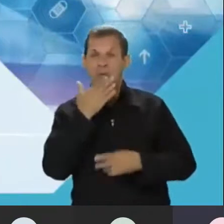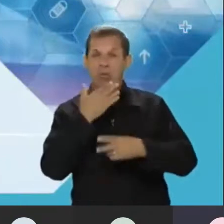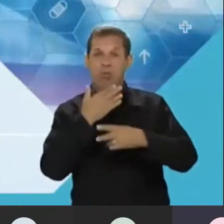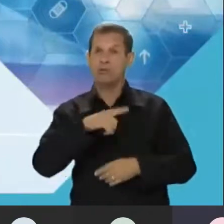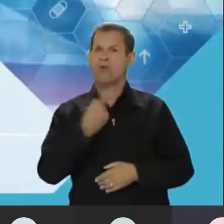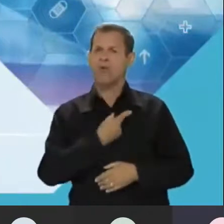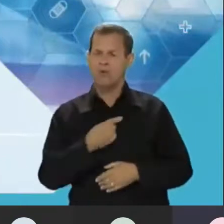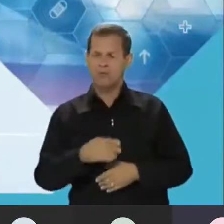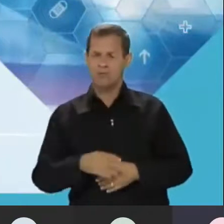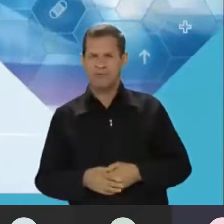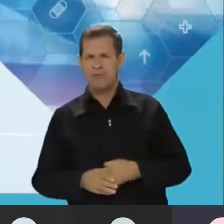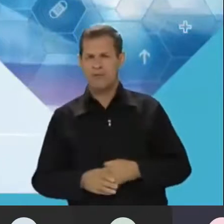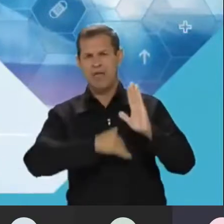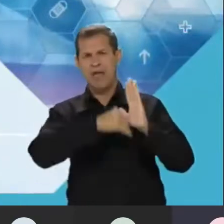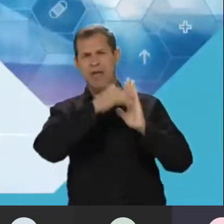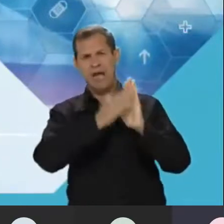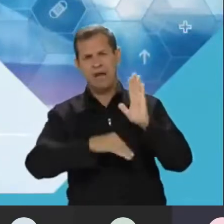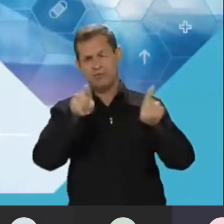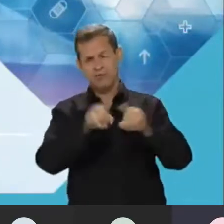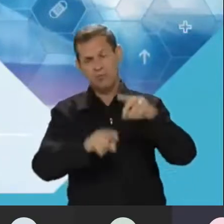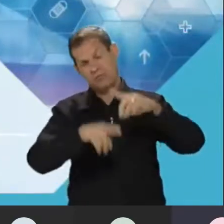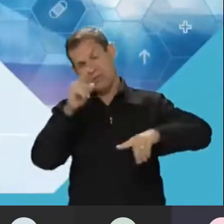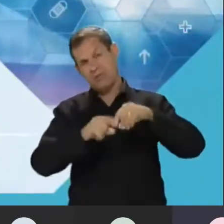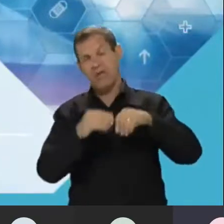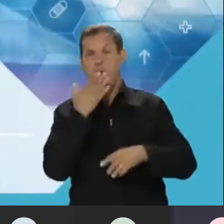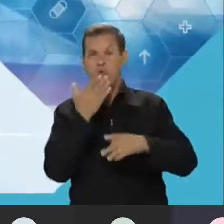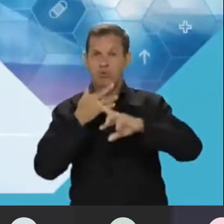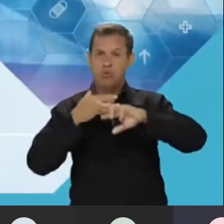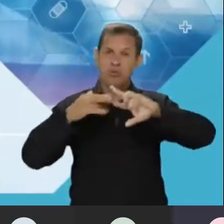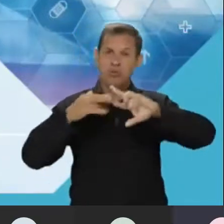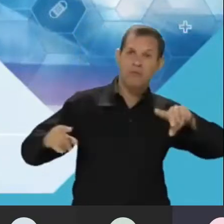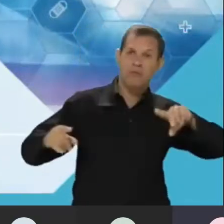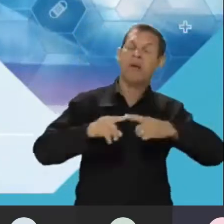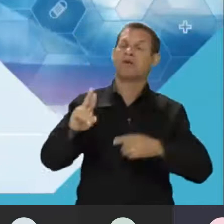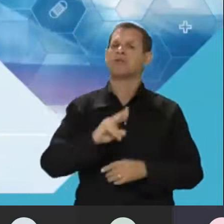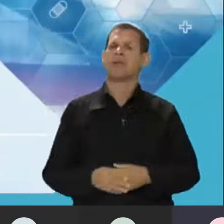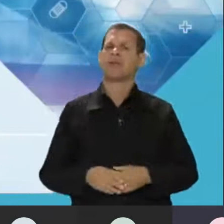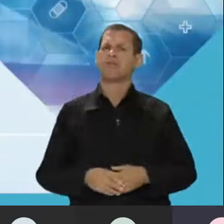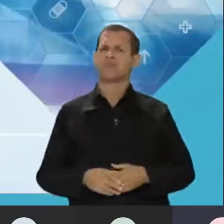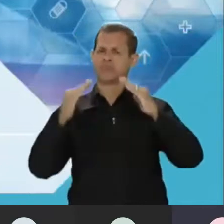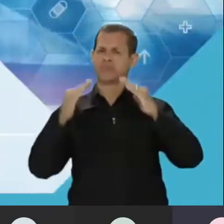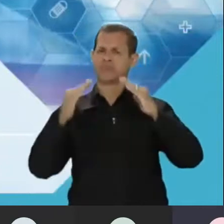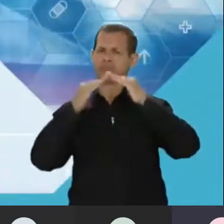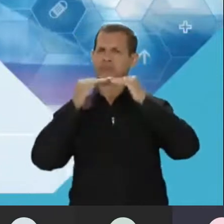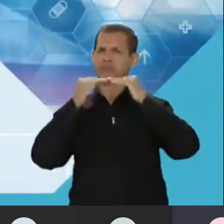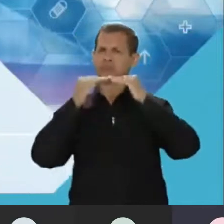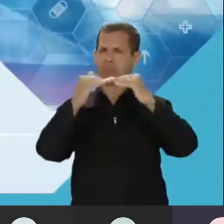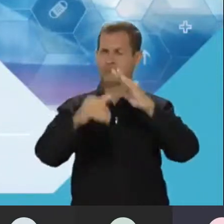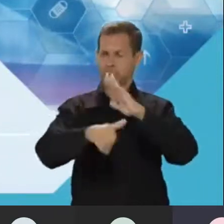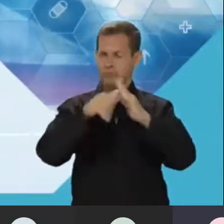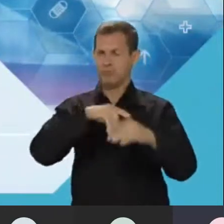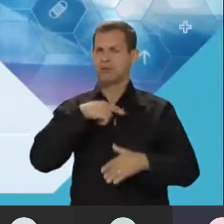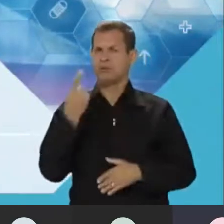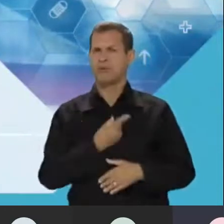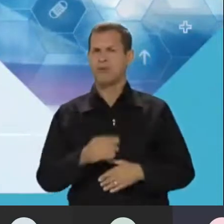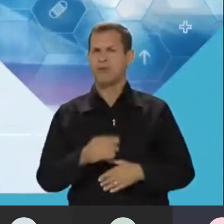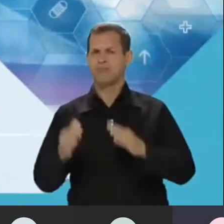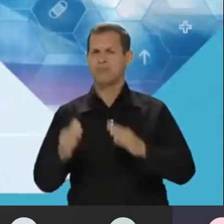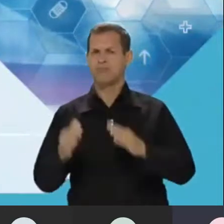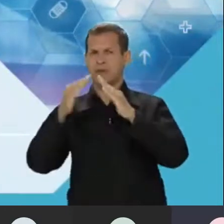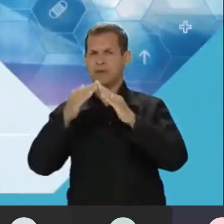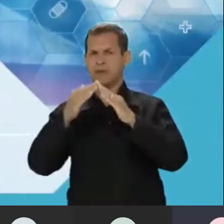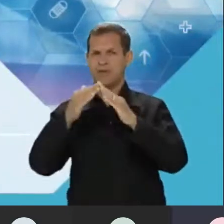cor, né? Então a gente poderia pensar tanto nessa pintura como também um material de cor diferente utilizados na cobertura. Então aqui primeiramente nós temos